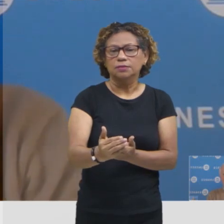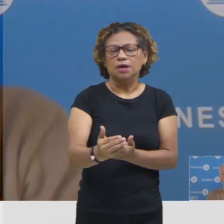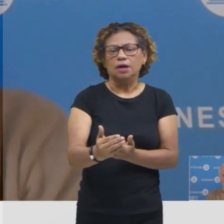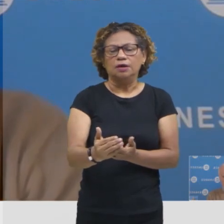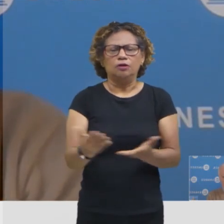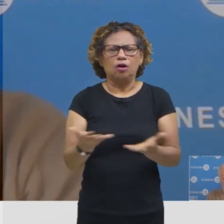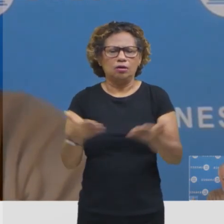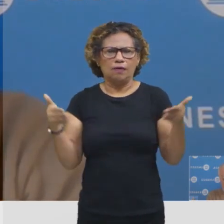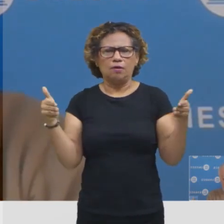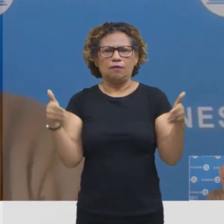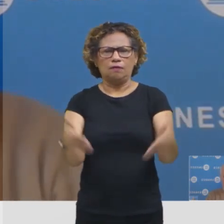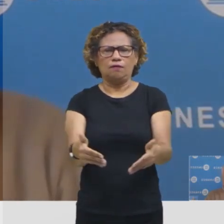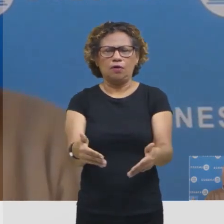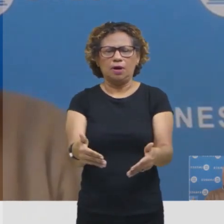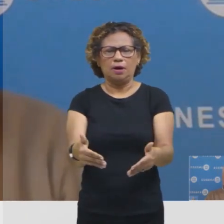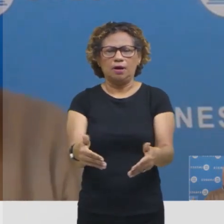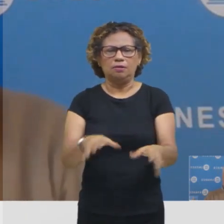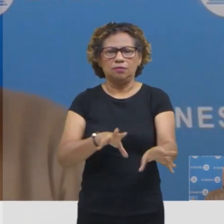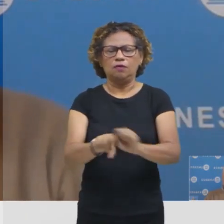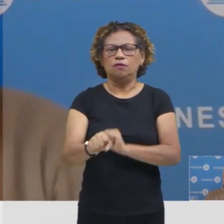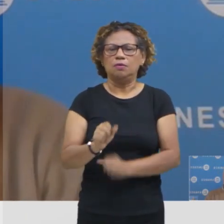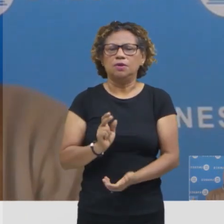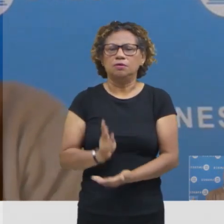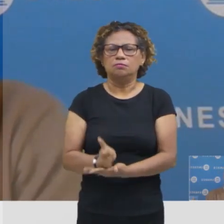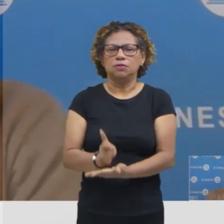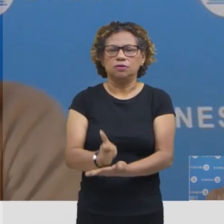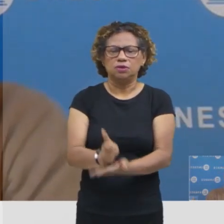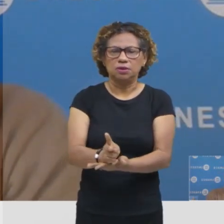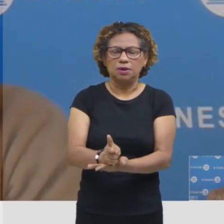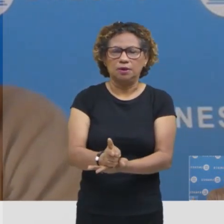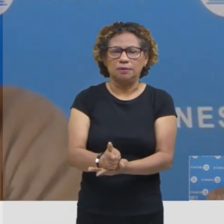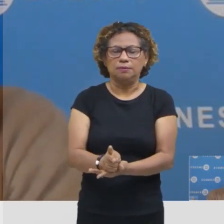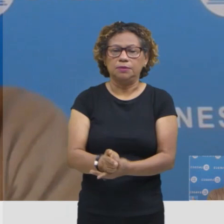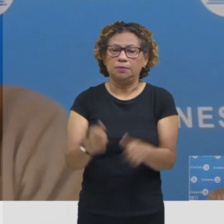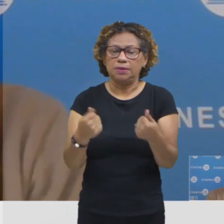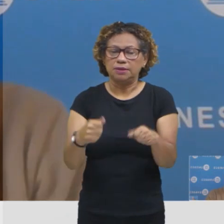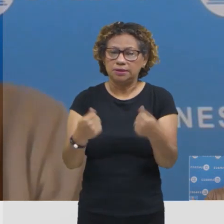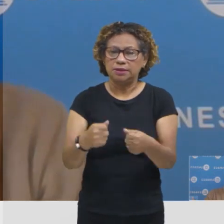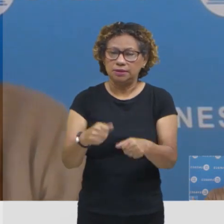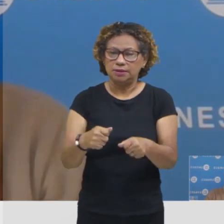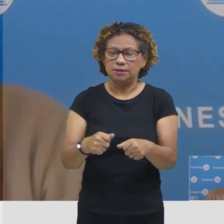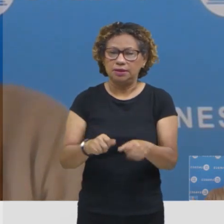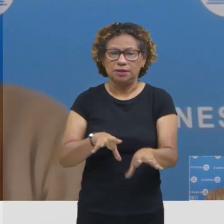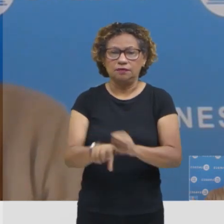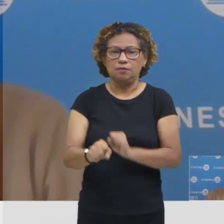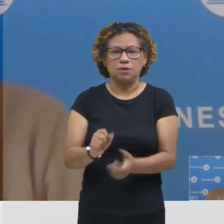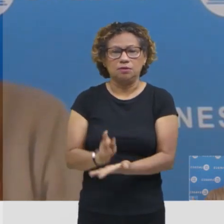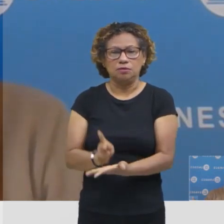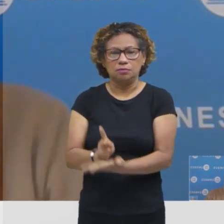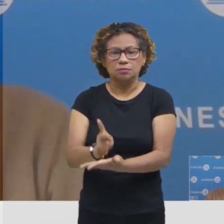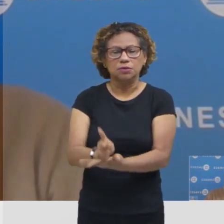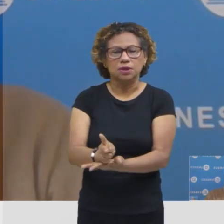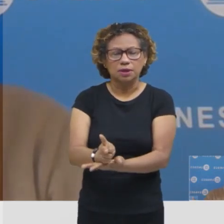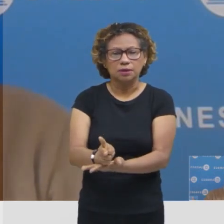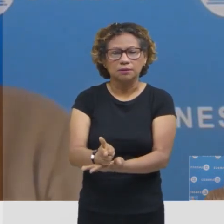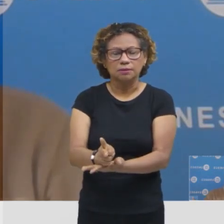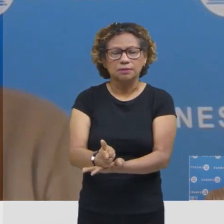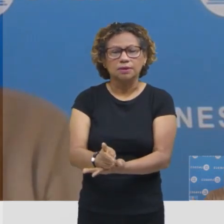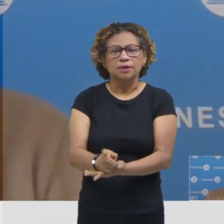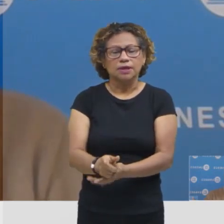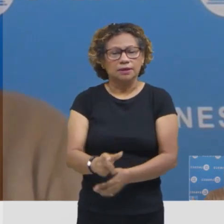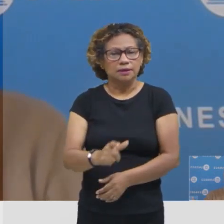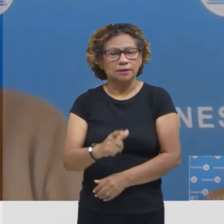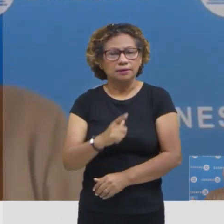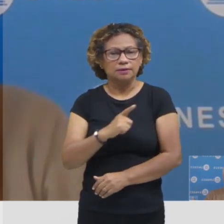na formação continuada. E é preciso que esta formação continuada se faça através de uma